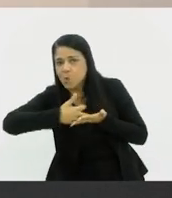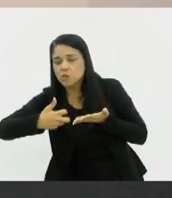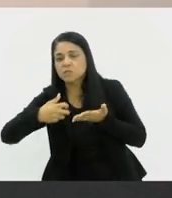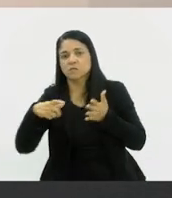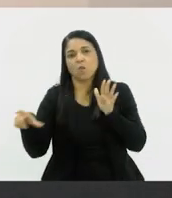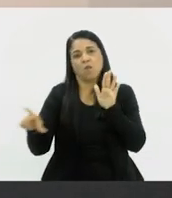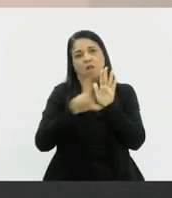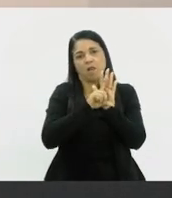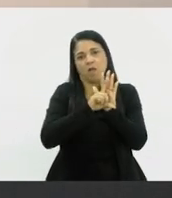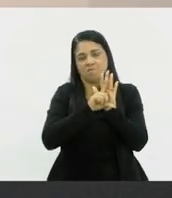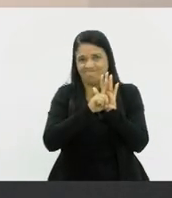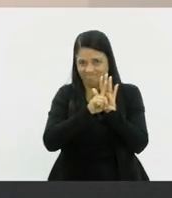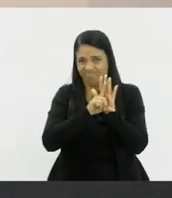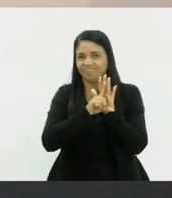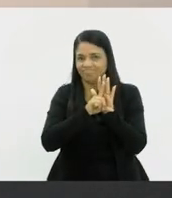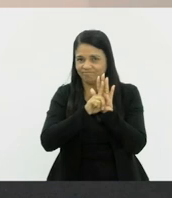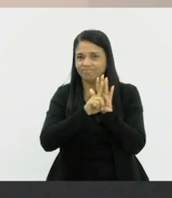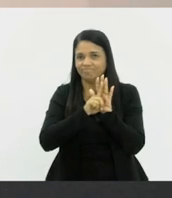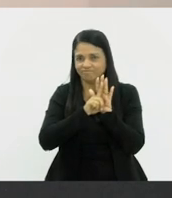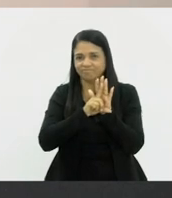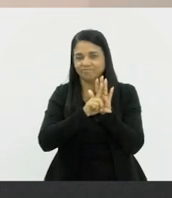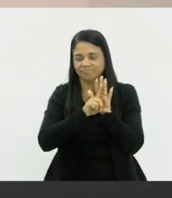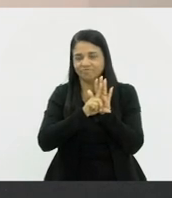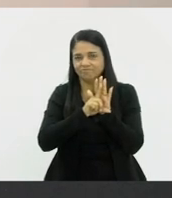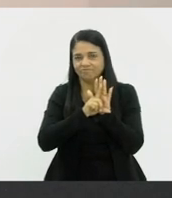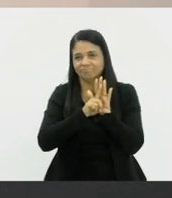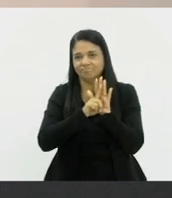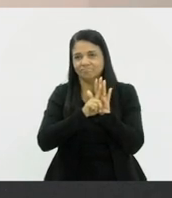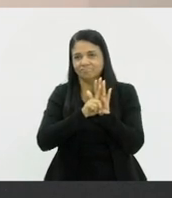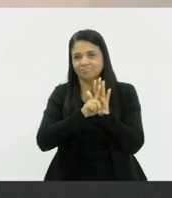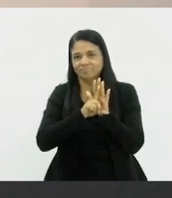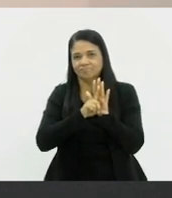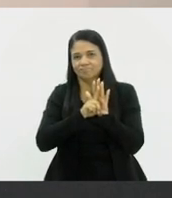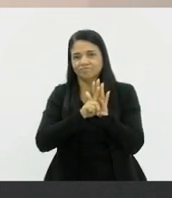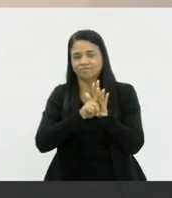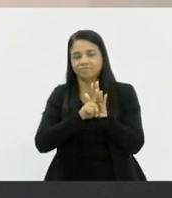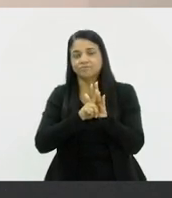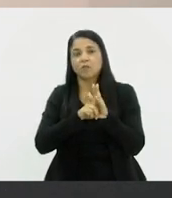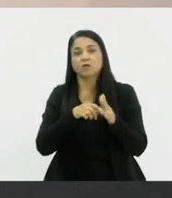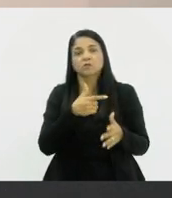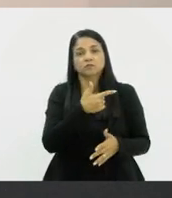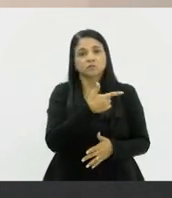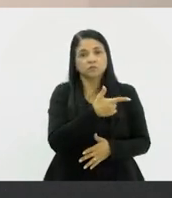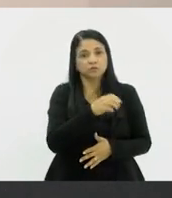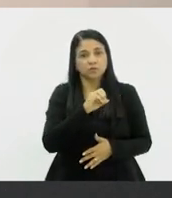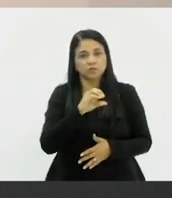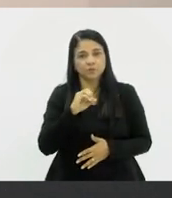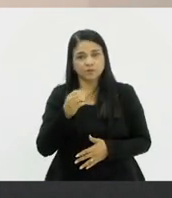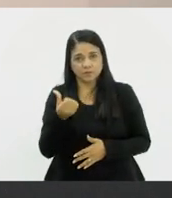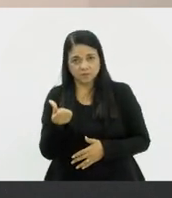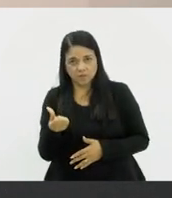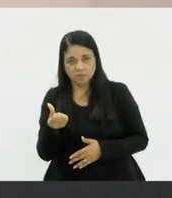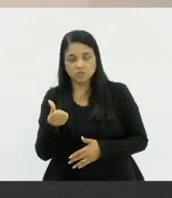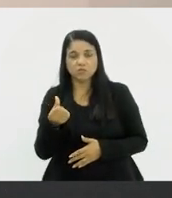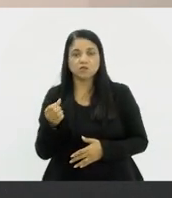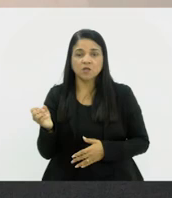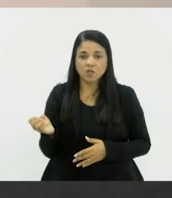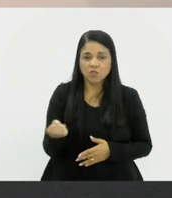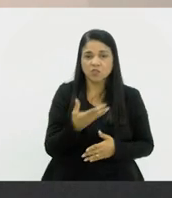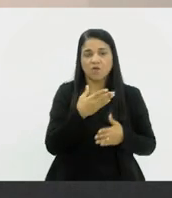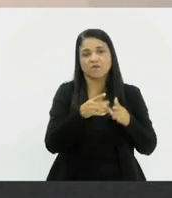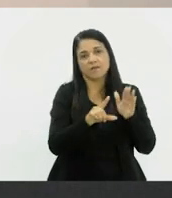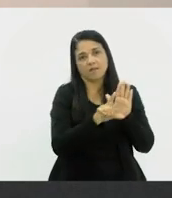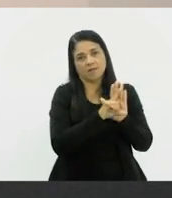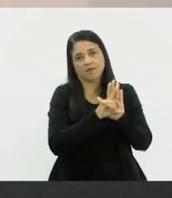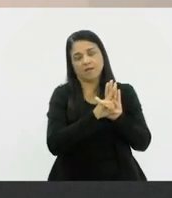lei né Eh em 2006 vem a nova lei de drogas o usuário